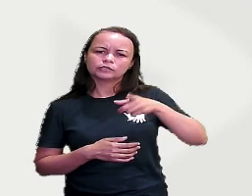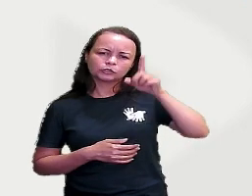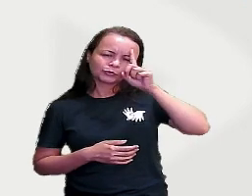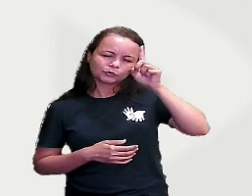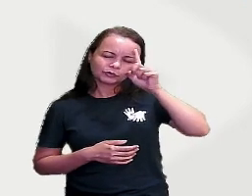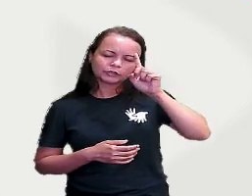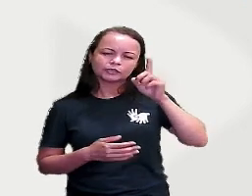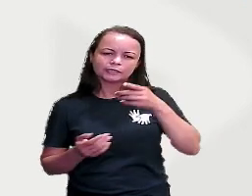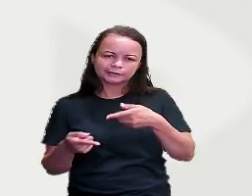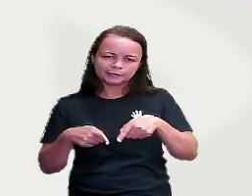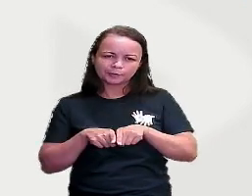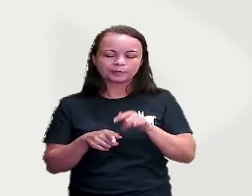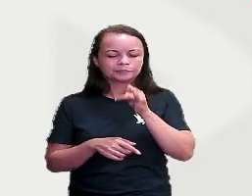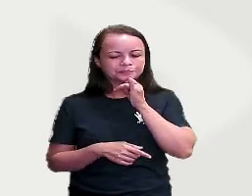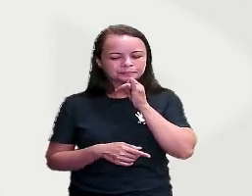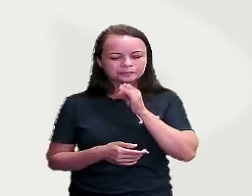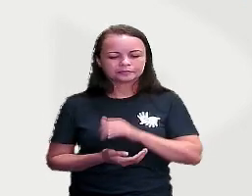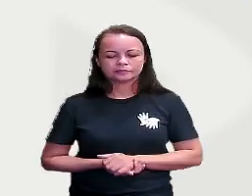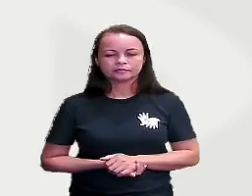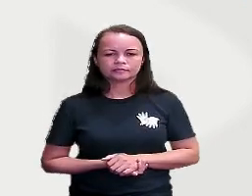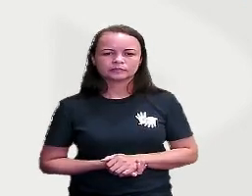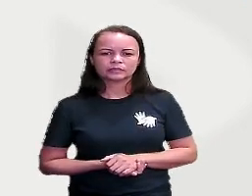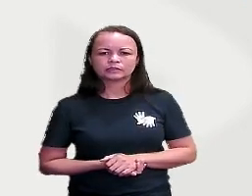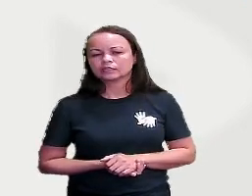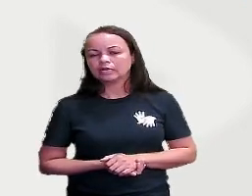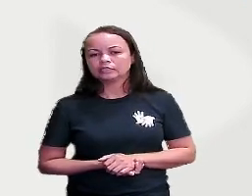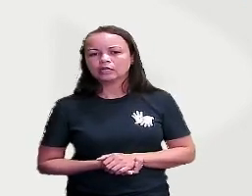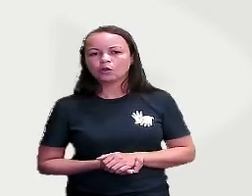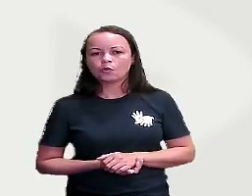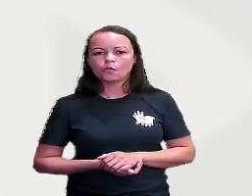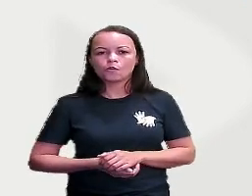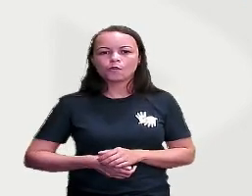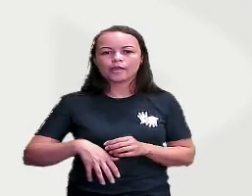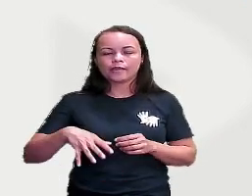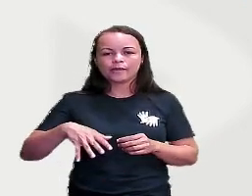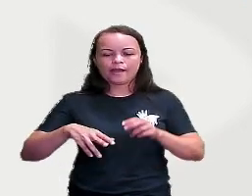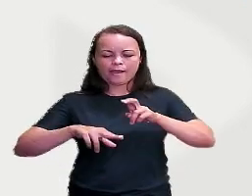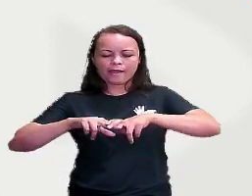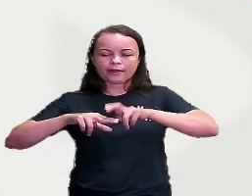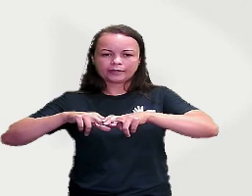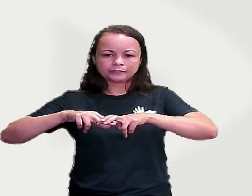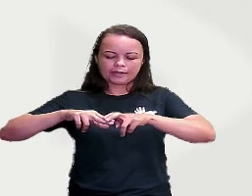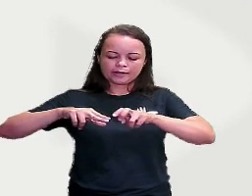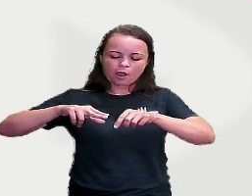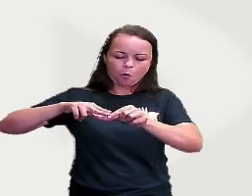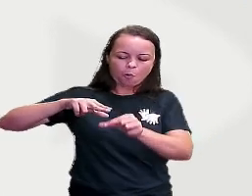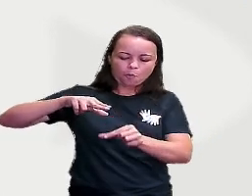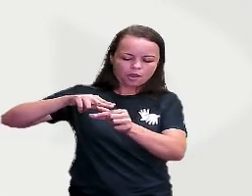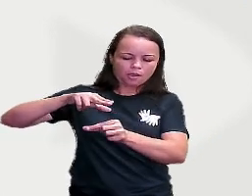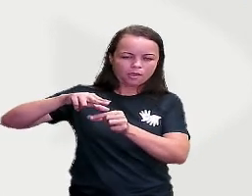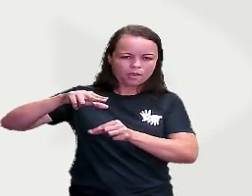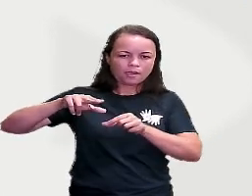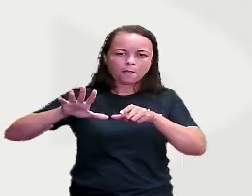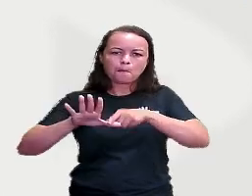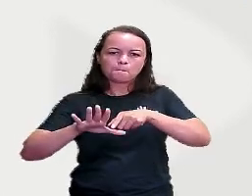dia. Como, por exemplo, ó, pé da cadeira. Então, quando a gente dá uma característica,